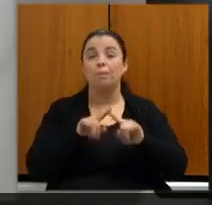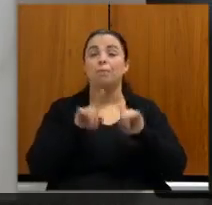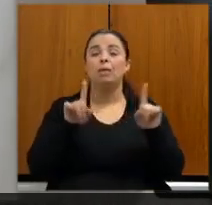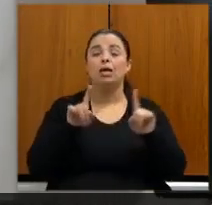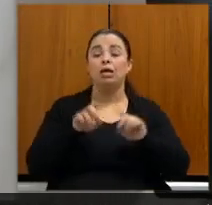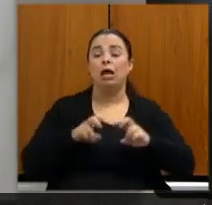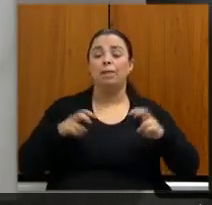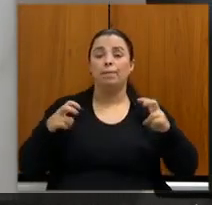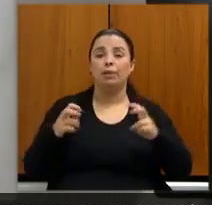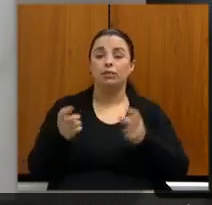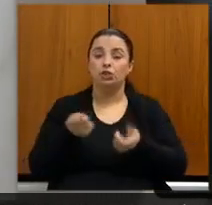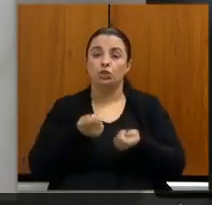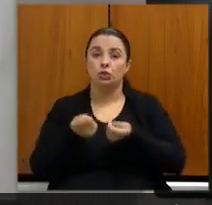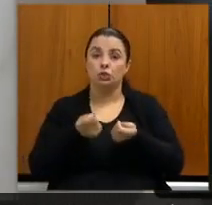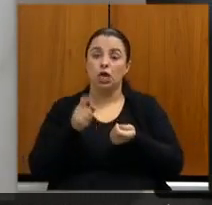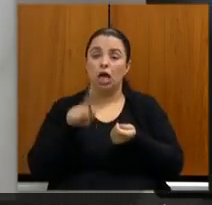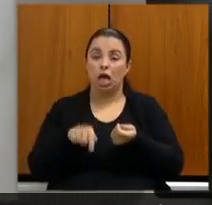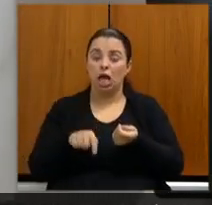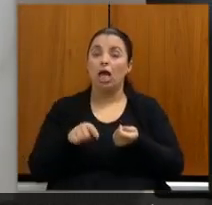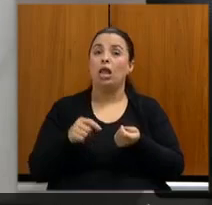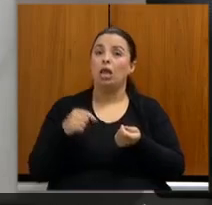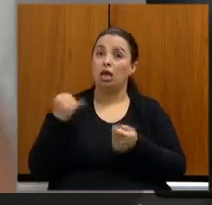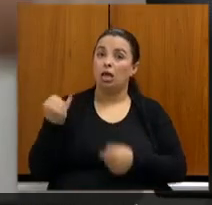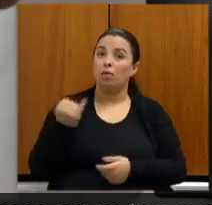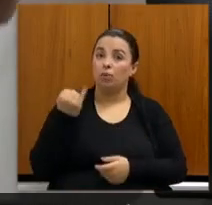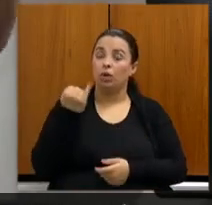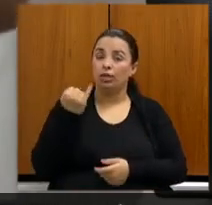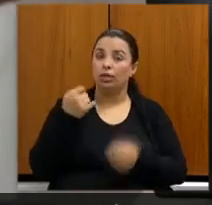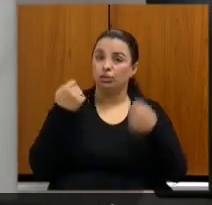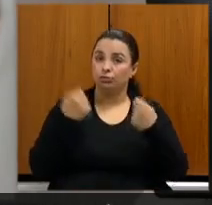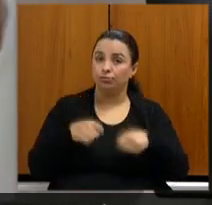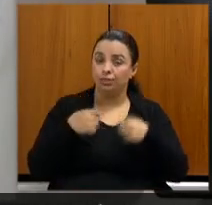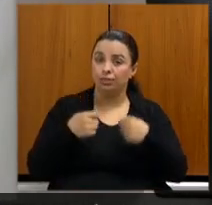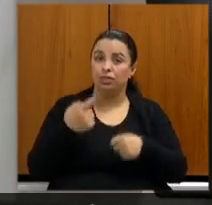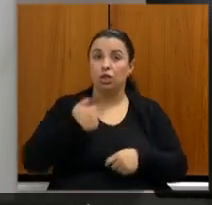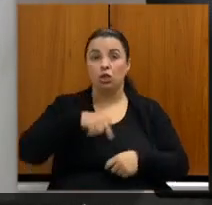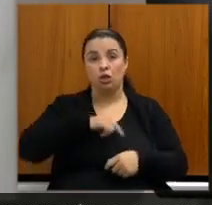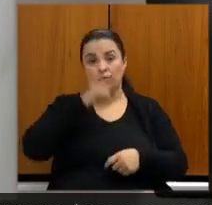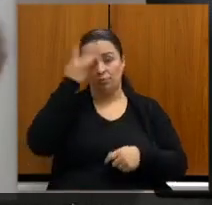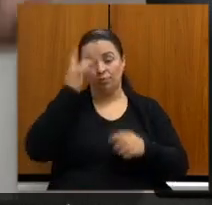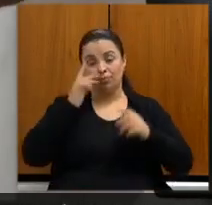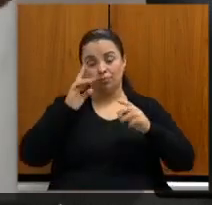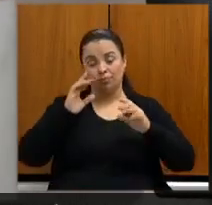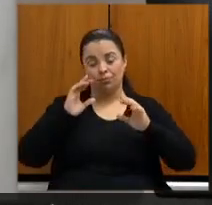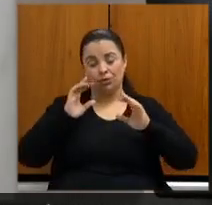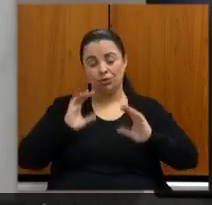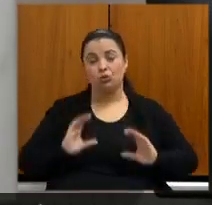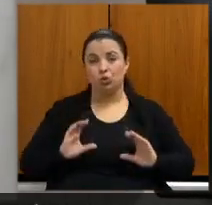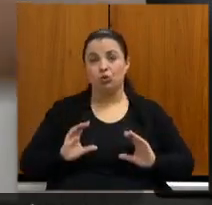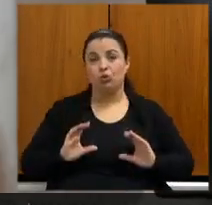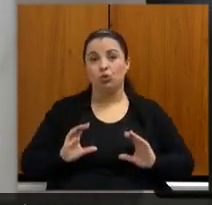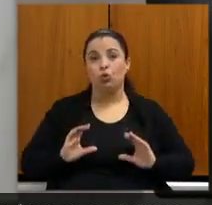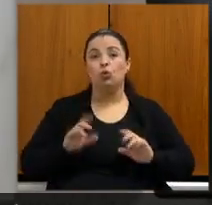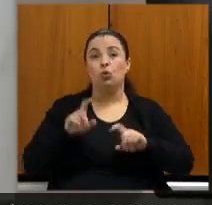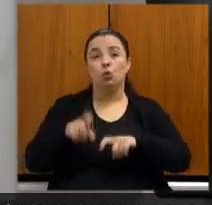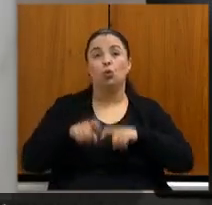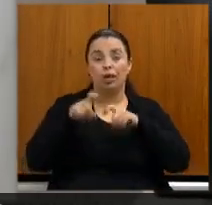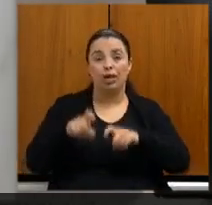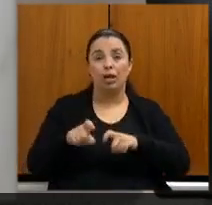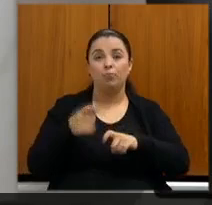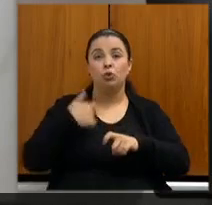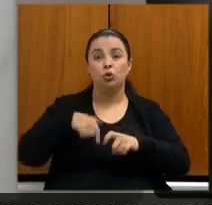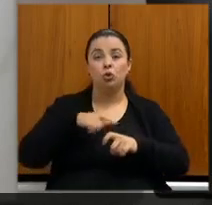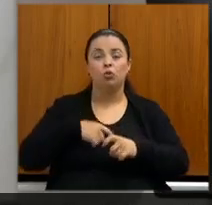dos movimentos sociais do campo e da cidade no estado de Minas Gerais lutamos aguerridamente para que fosse